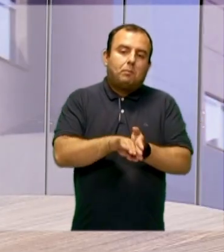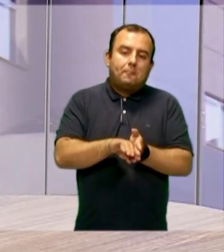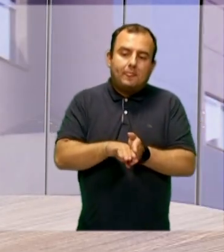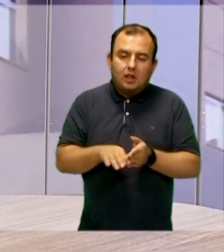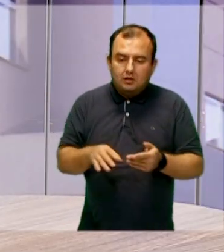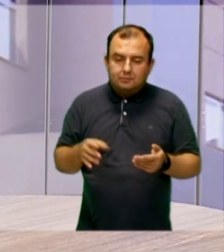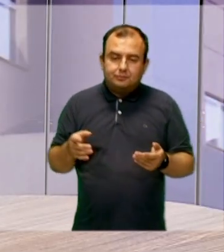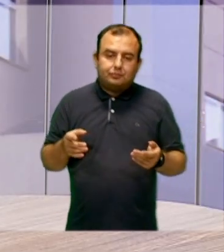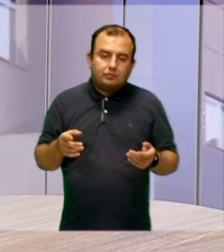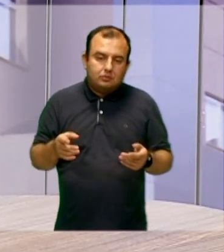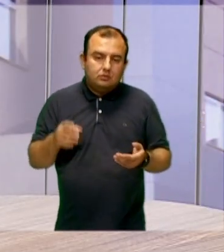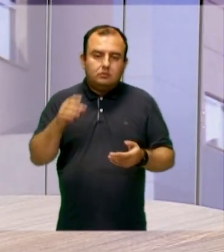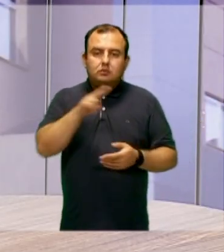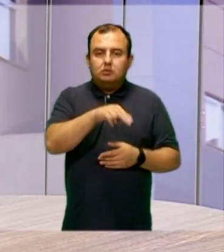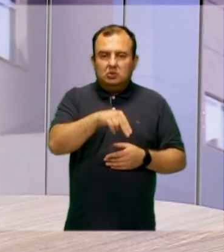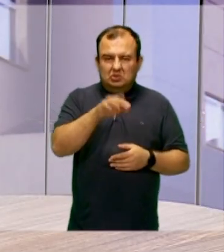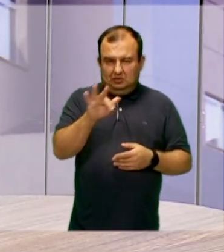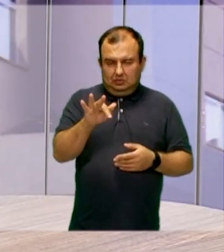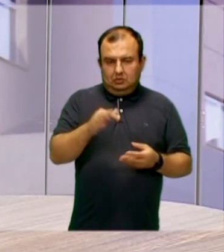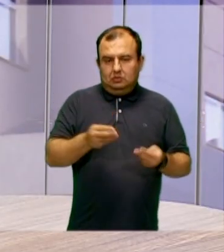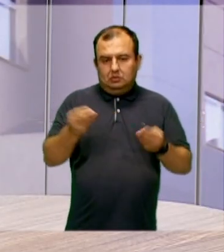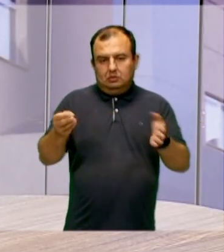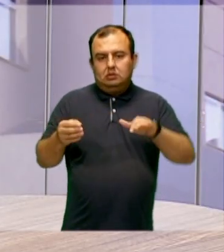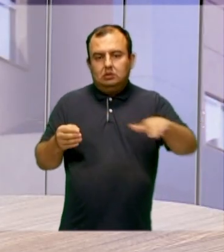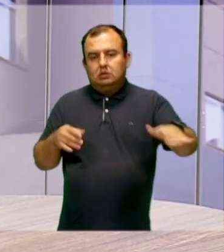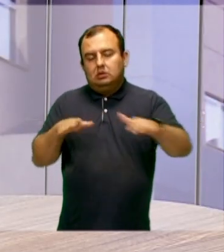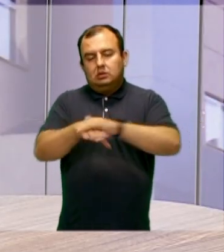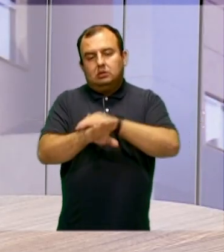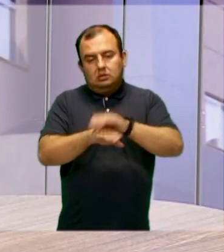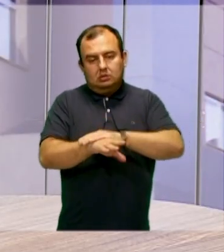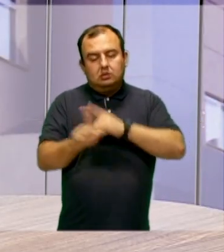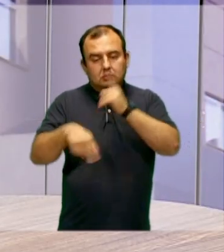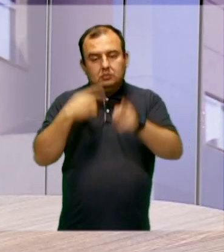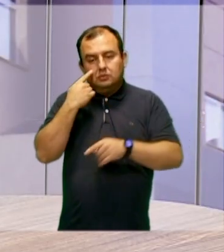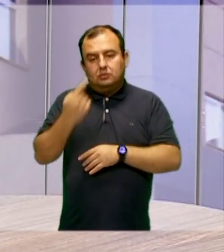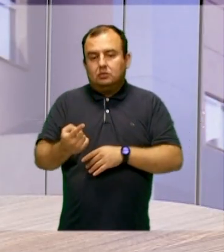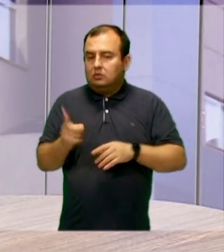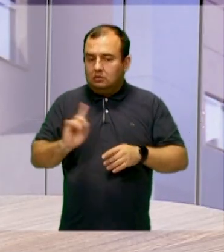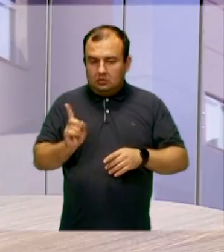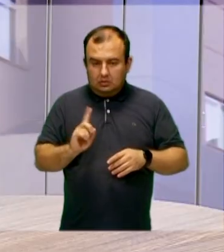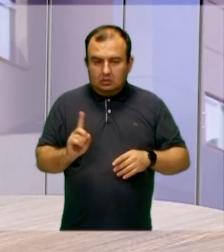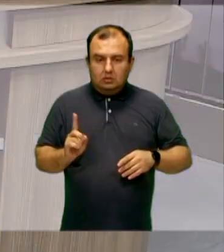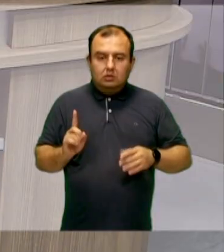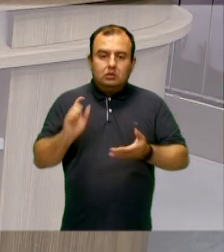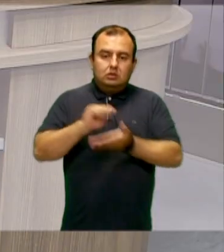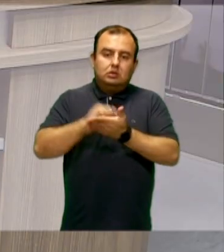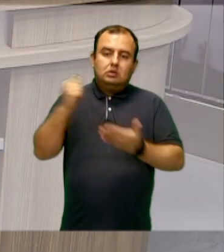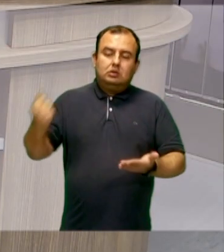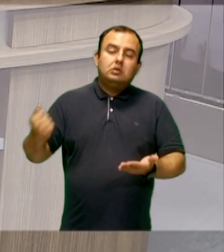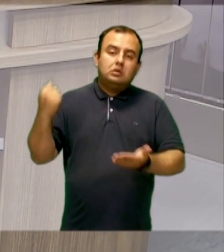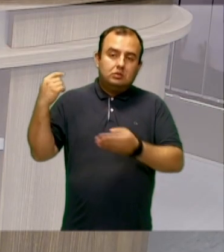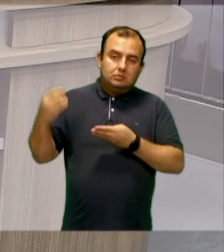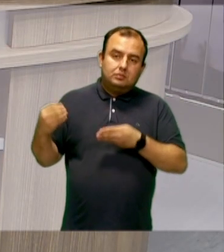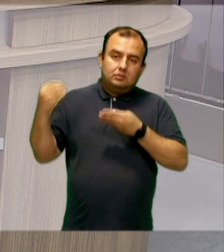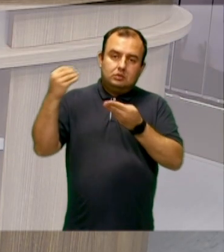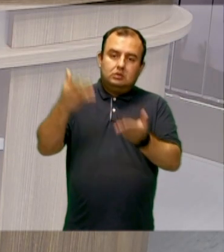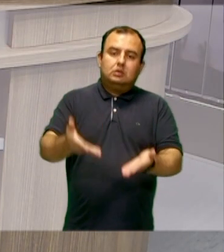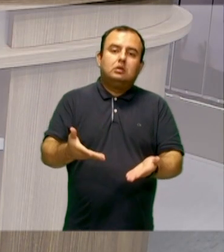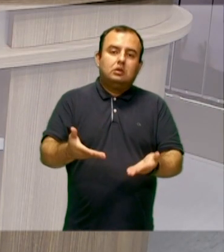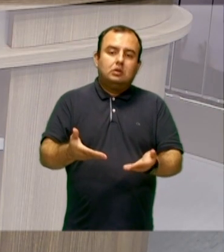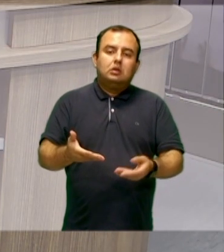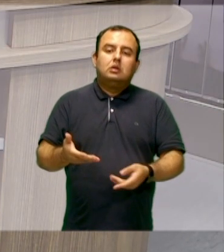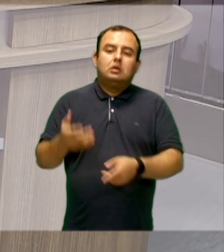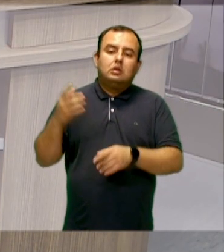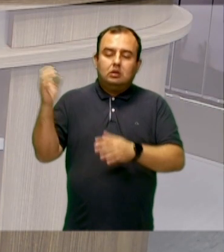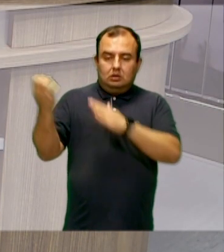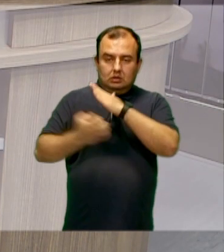simplesmente pegar uma nota fiscal, eles dizem, entrega aqui, bota as 10 caixas aqui, depois eu vou ver. Não. Existe um agendamento para entrega do veículo,